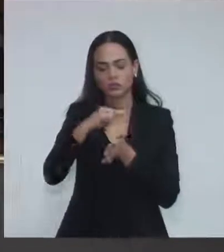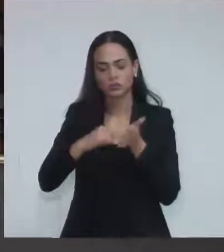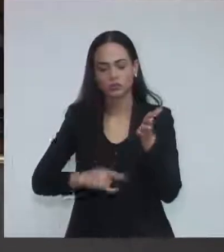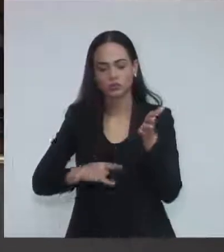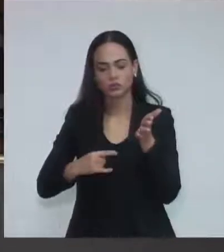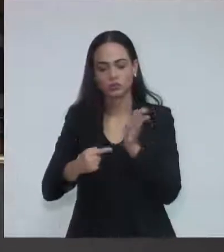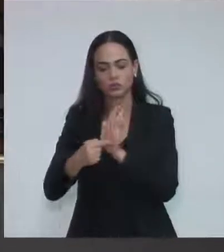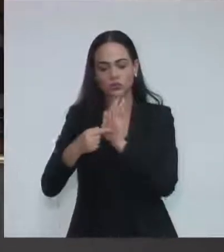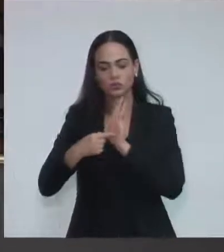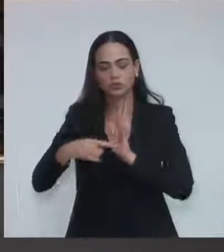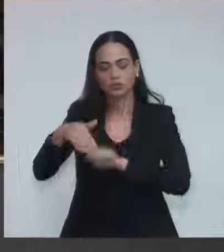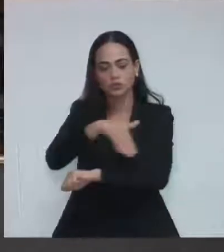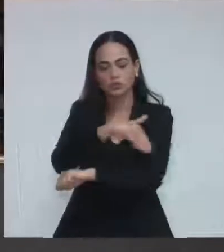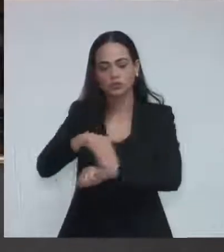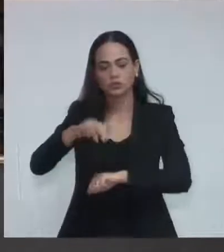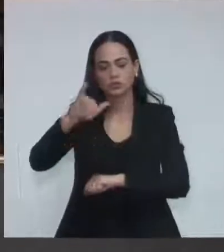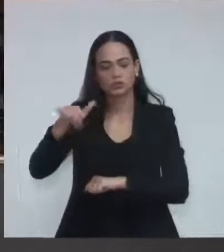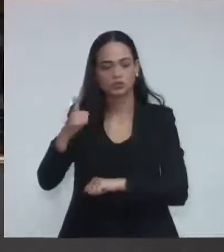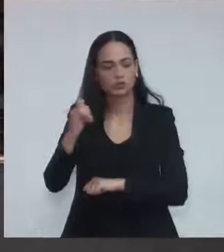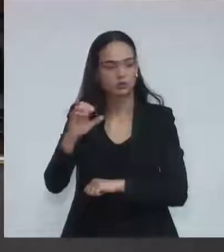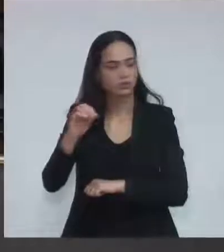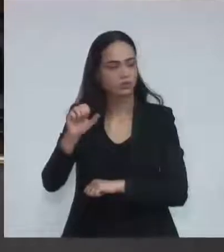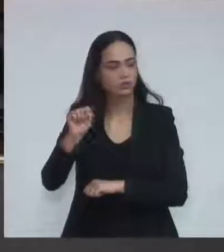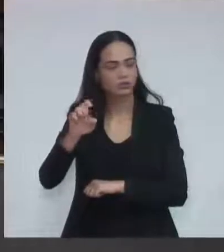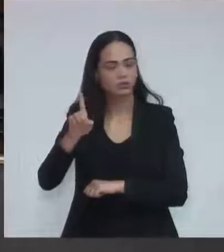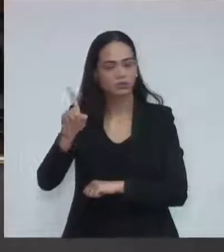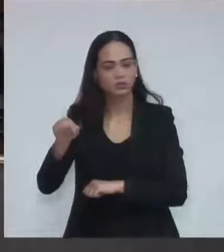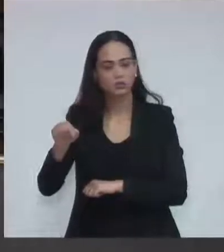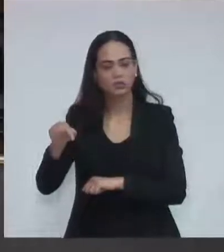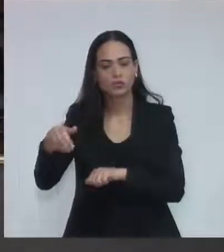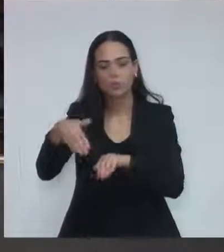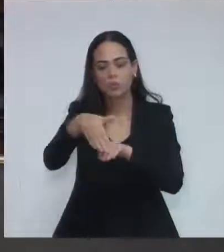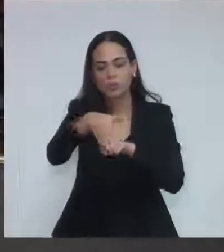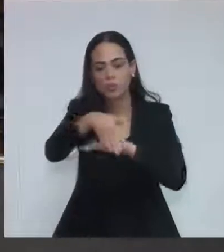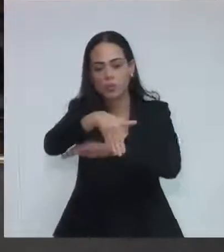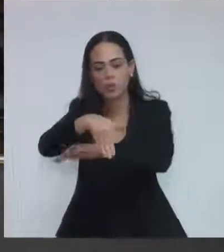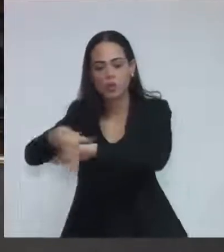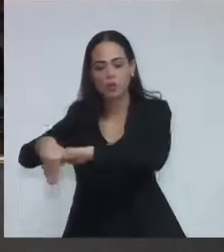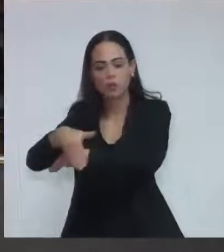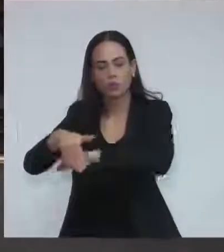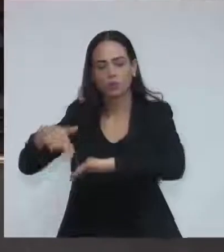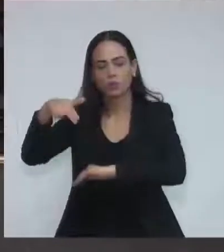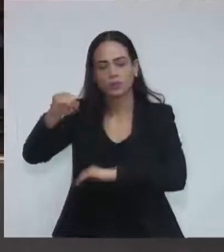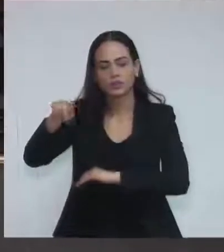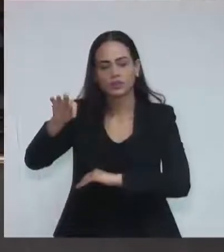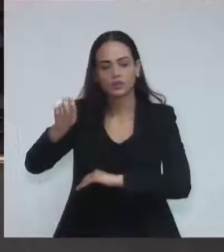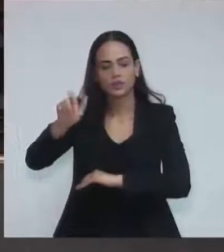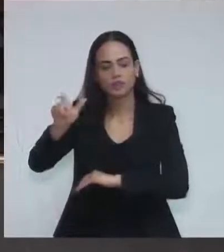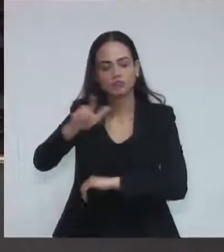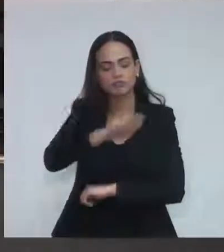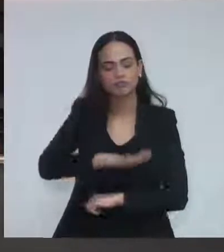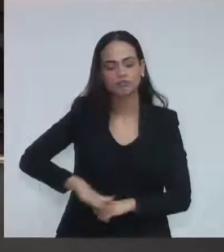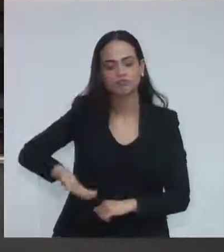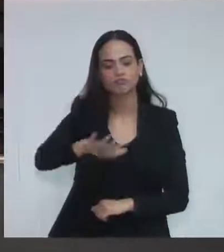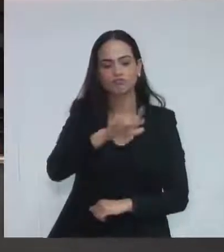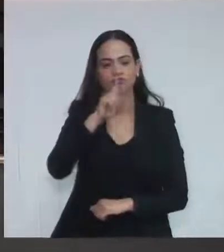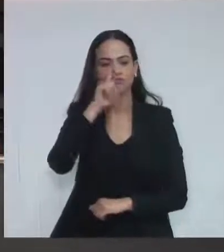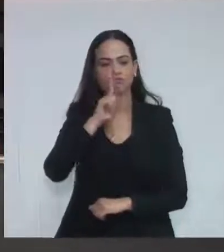da rua José Ronder com a rua Natal Valho, região classificada como área de risco.